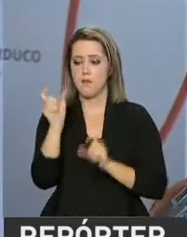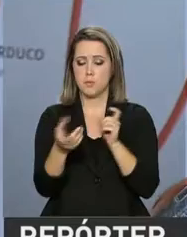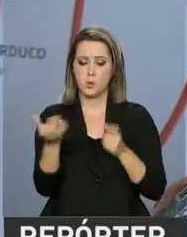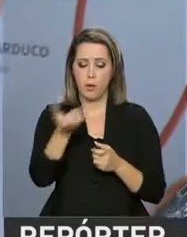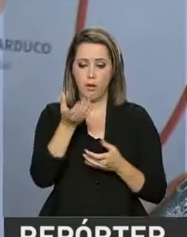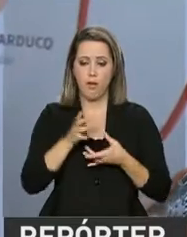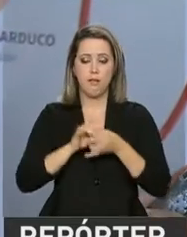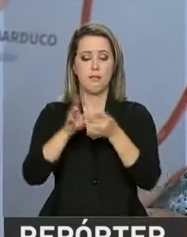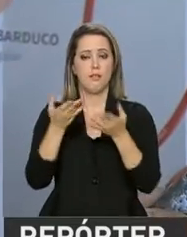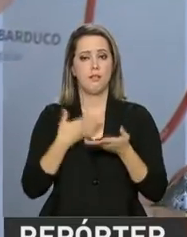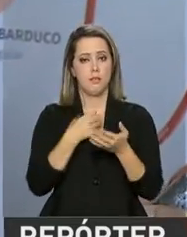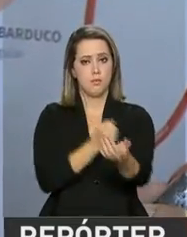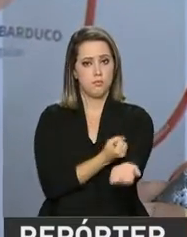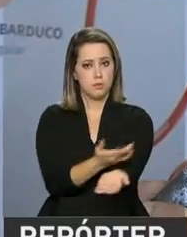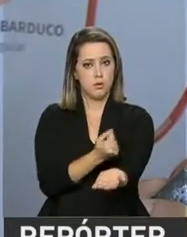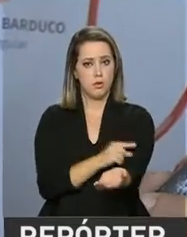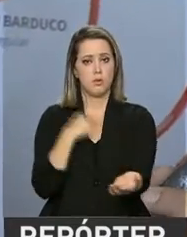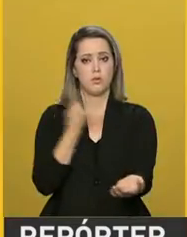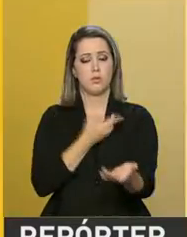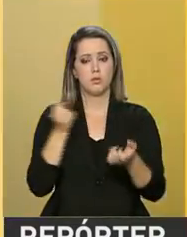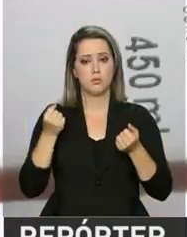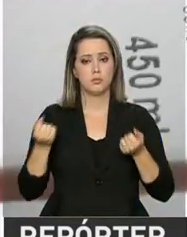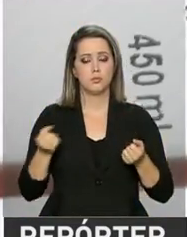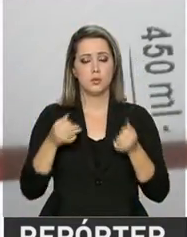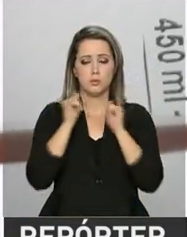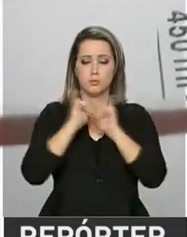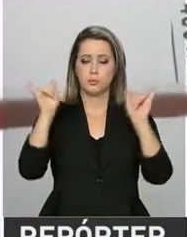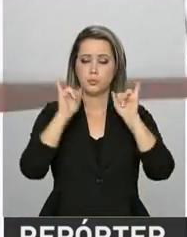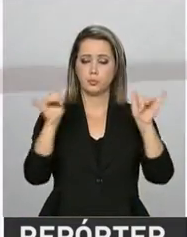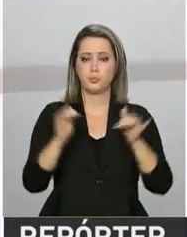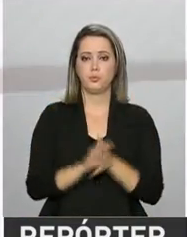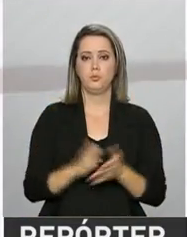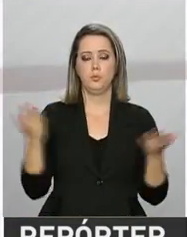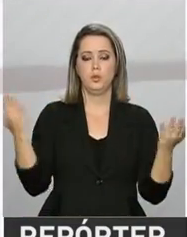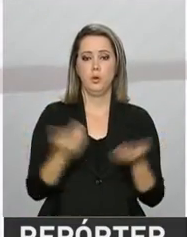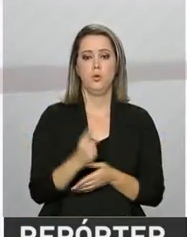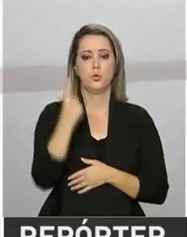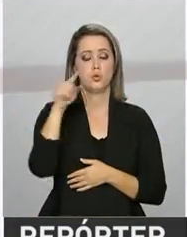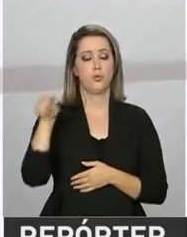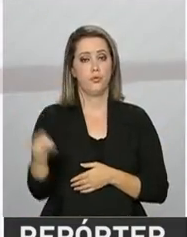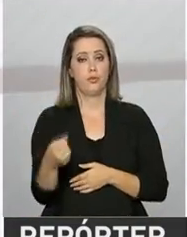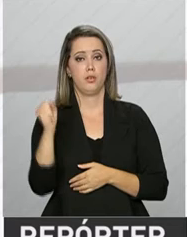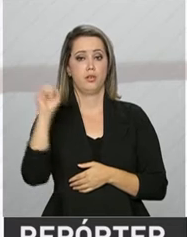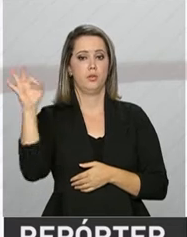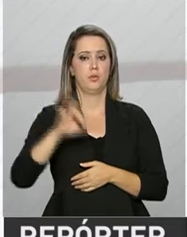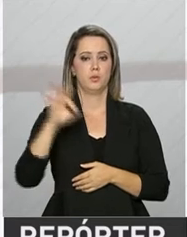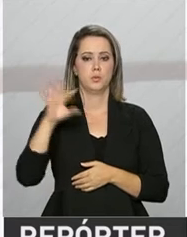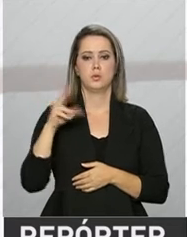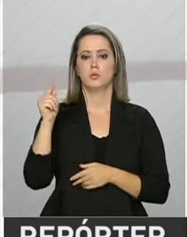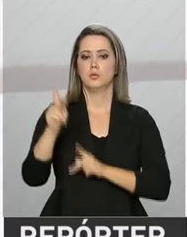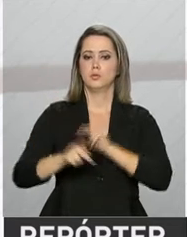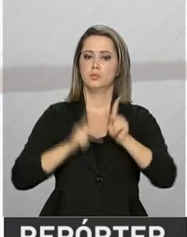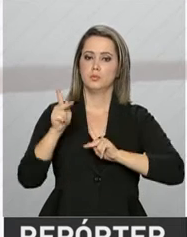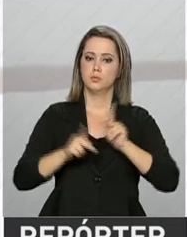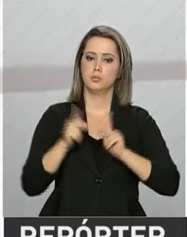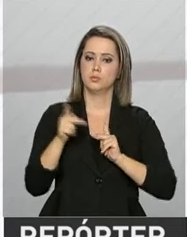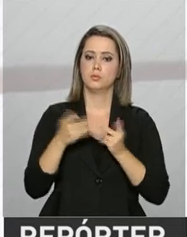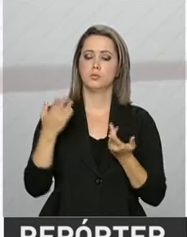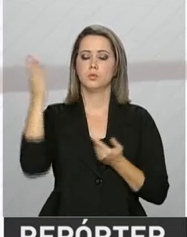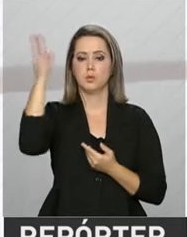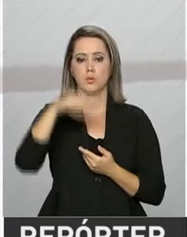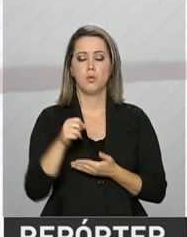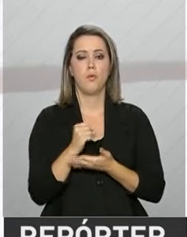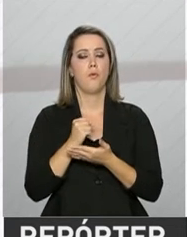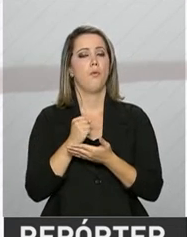estimular e por isso estamos aqui lançando a campanha atualmente cerca de 1,8 por cento da população brasileira é